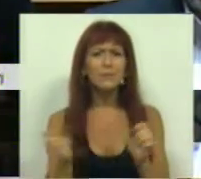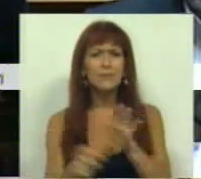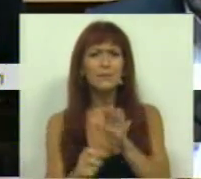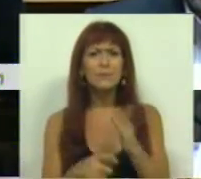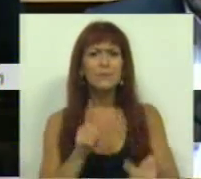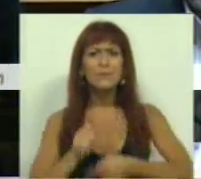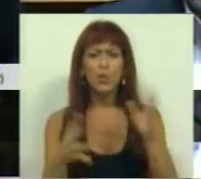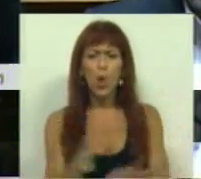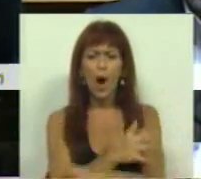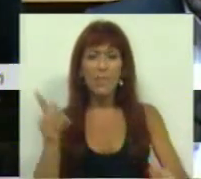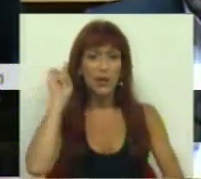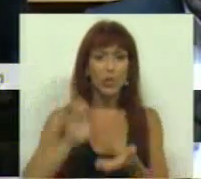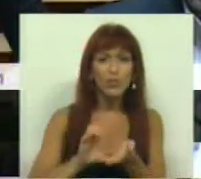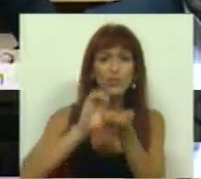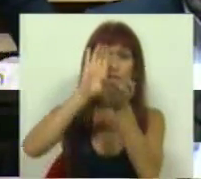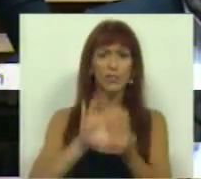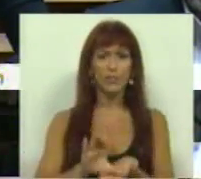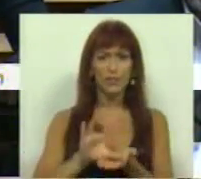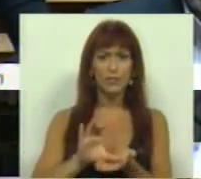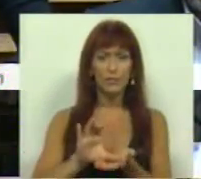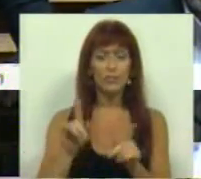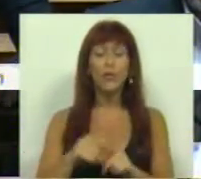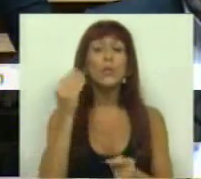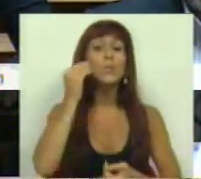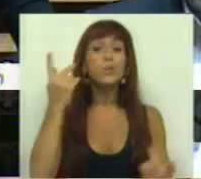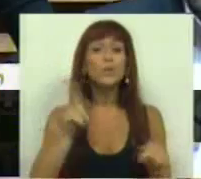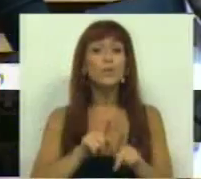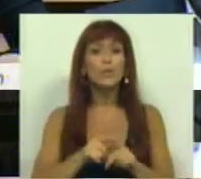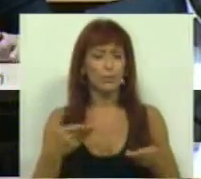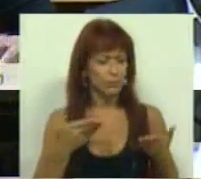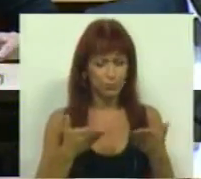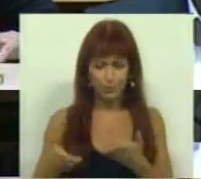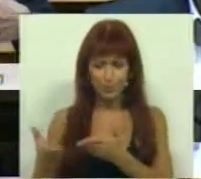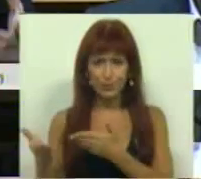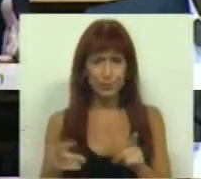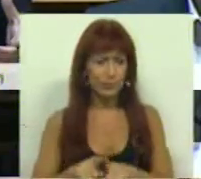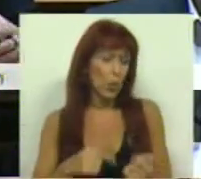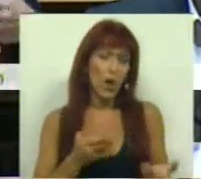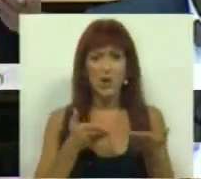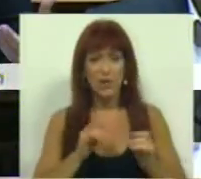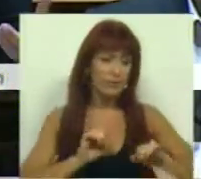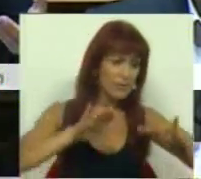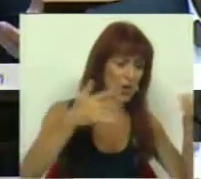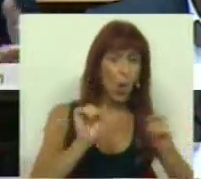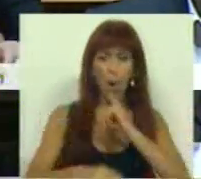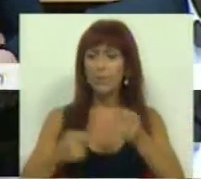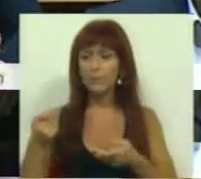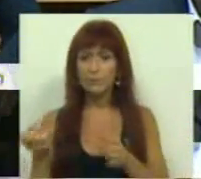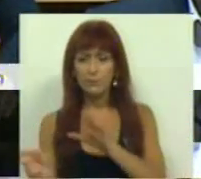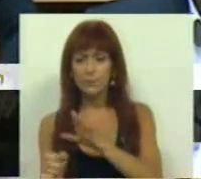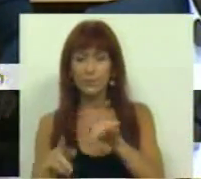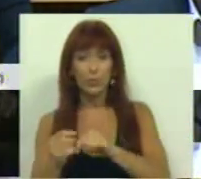fundo, o aumento do seu montante e os mecanismos de contribuição, quer de contribuição inicial, quer de